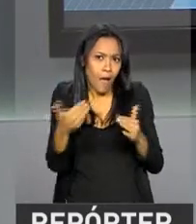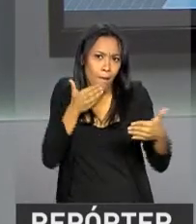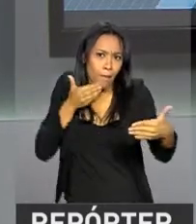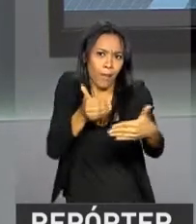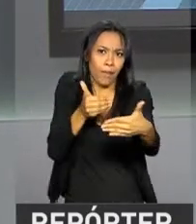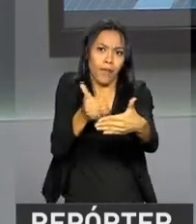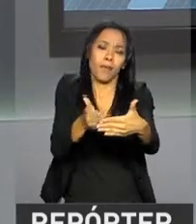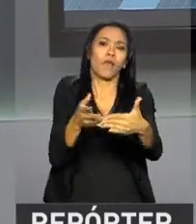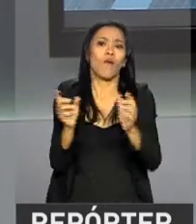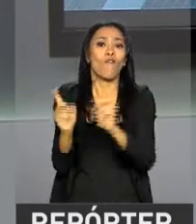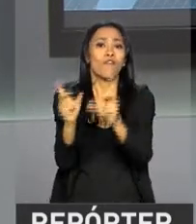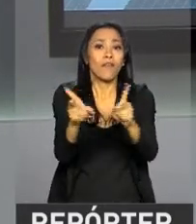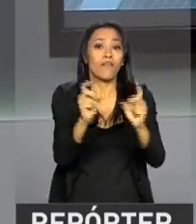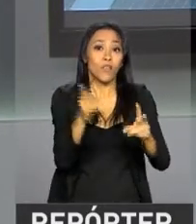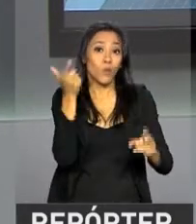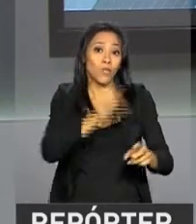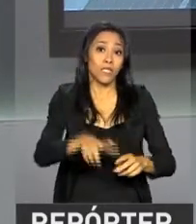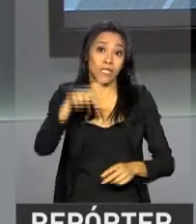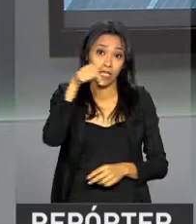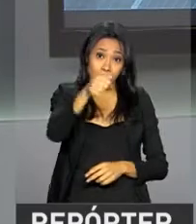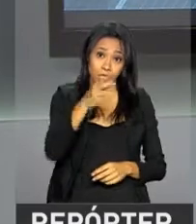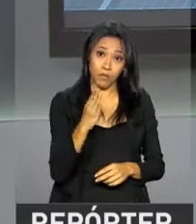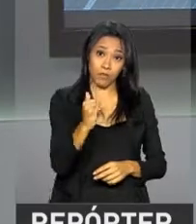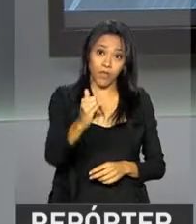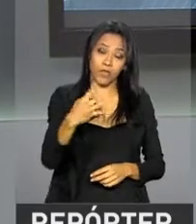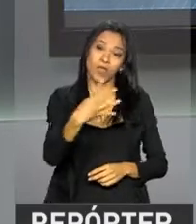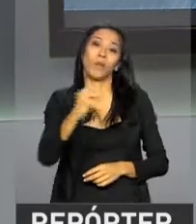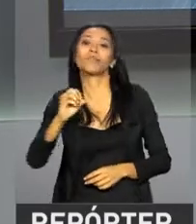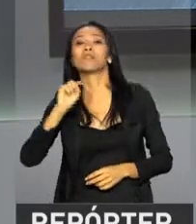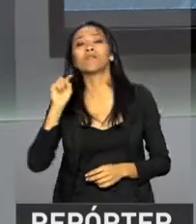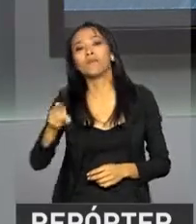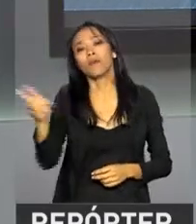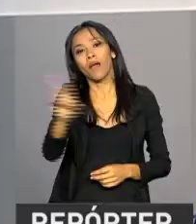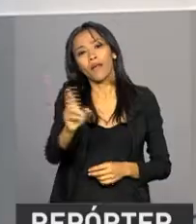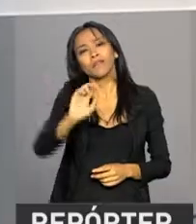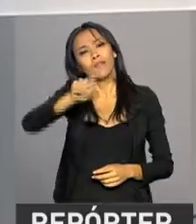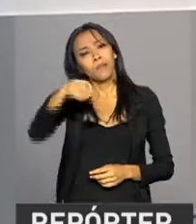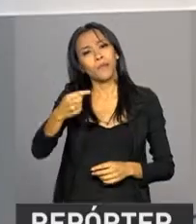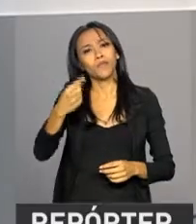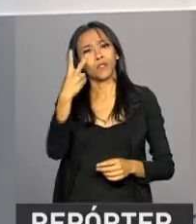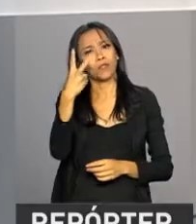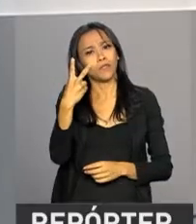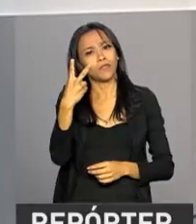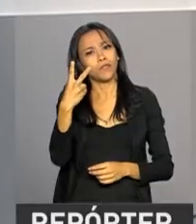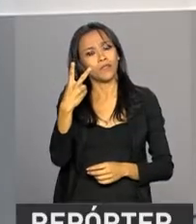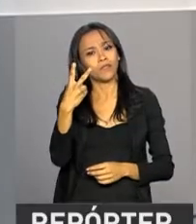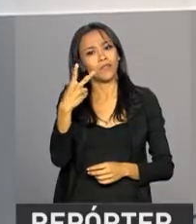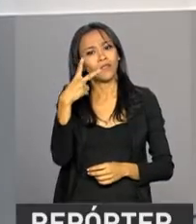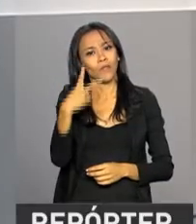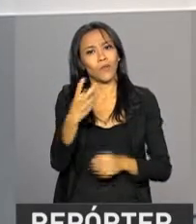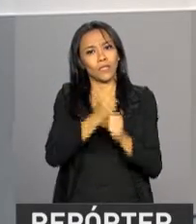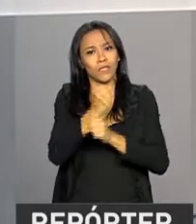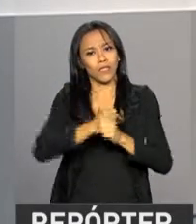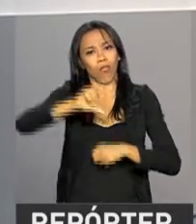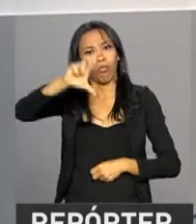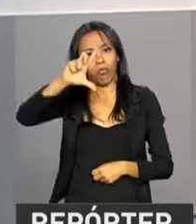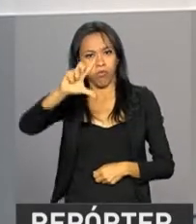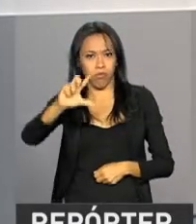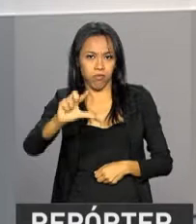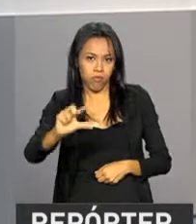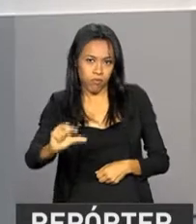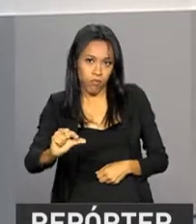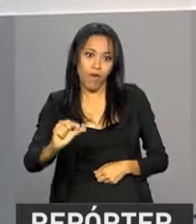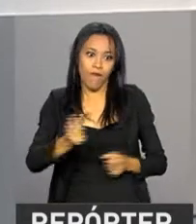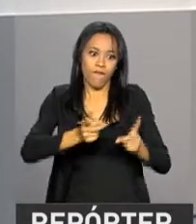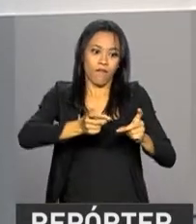alcancem 7 bilhões e quatrocentos mil reais depois de dois anos de queda aliás depois de dois anos de queda a alta nas vendas